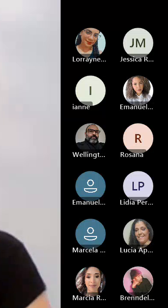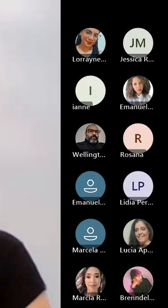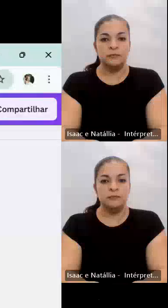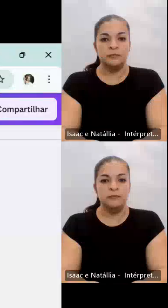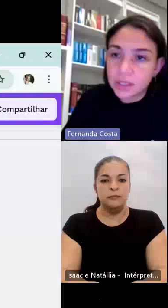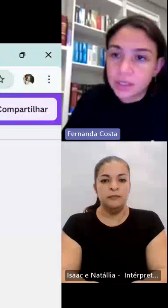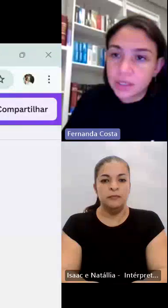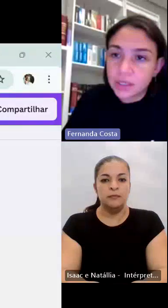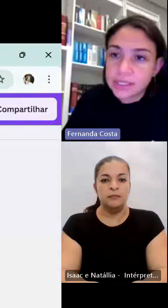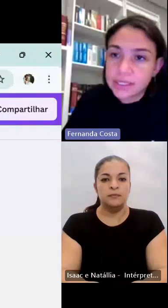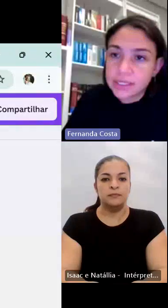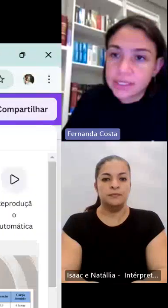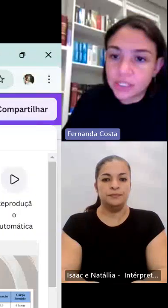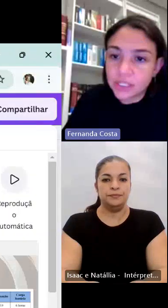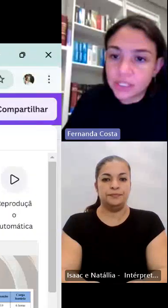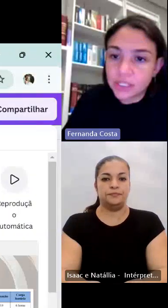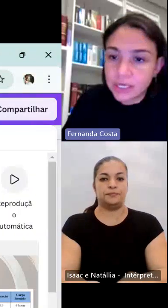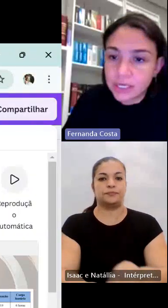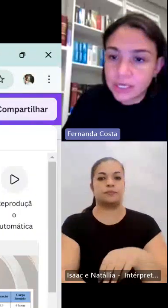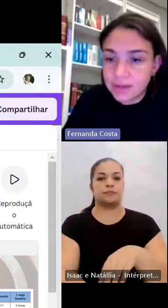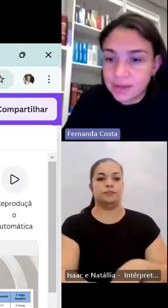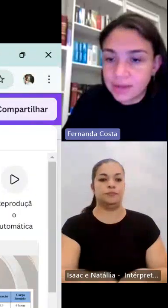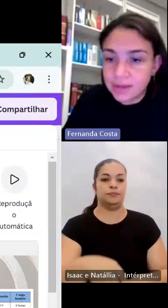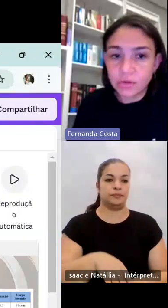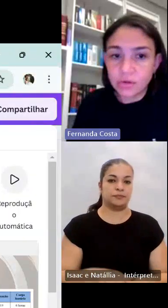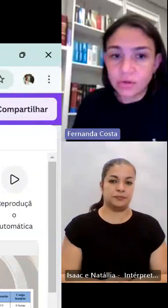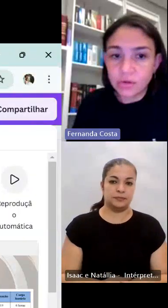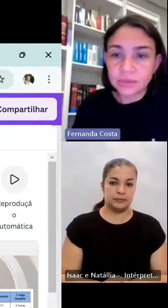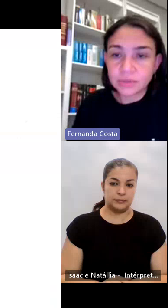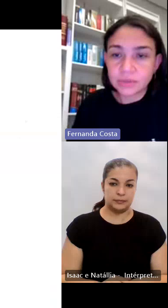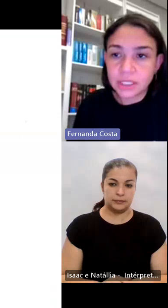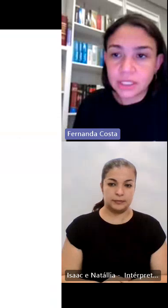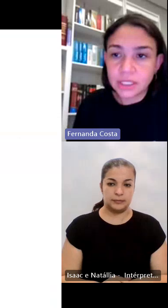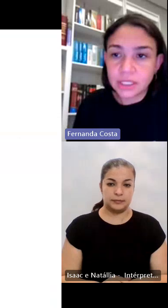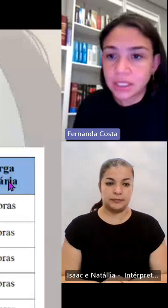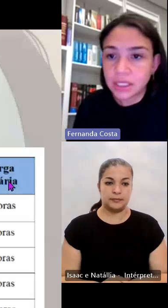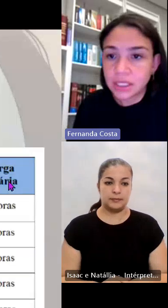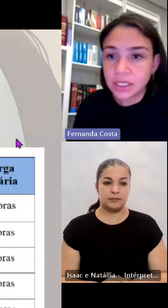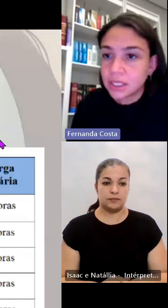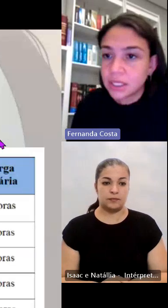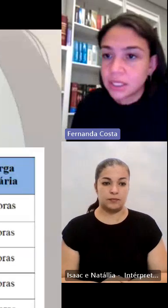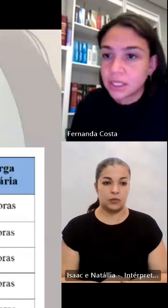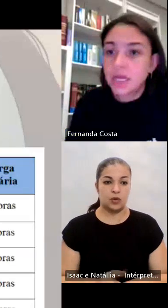Aqui, ó. Nessa página aqui, ele havia colocado que